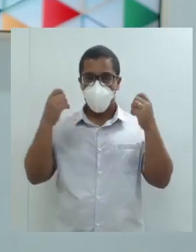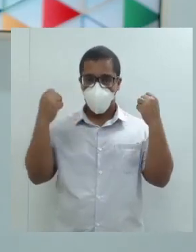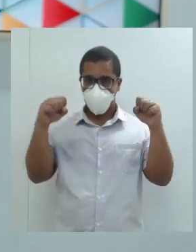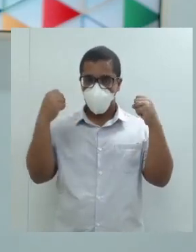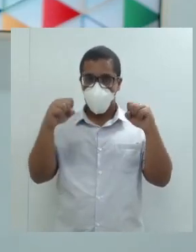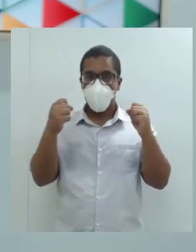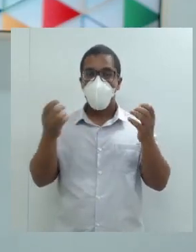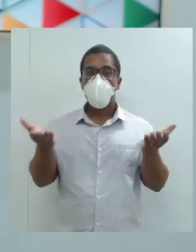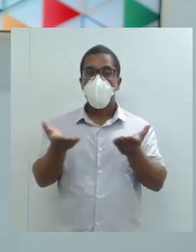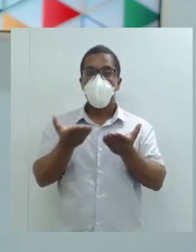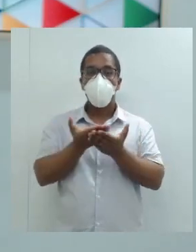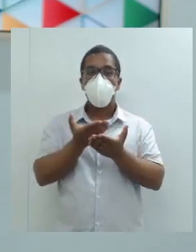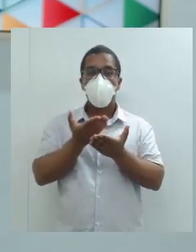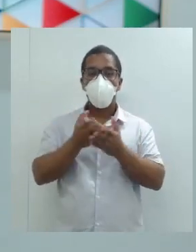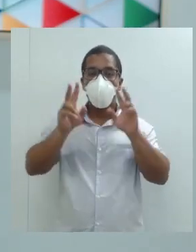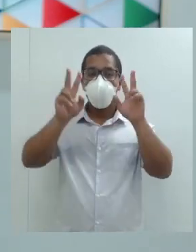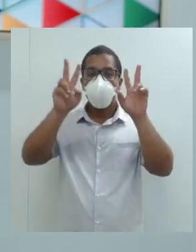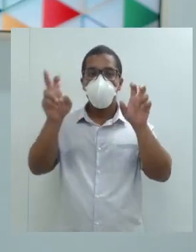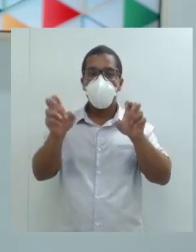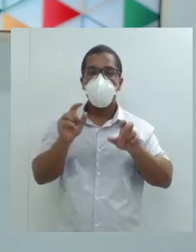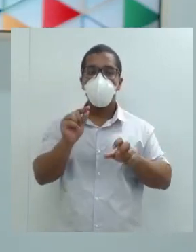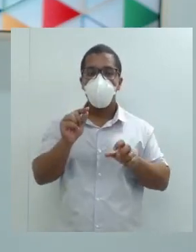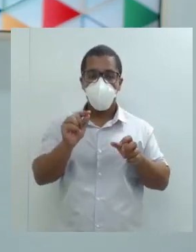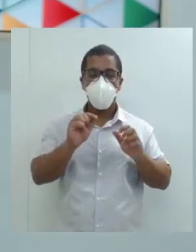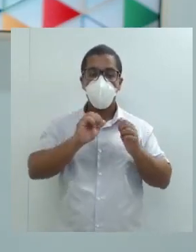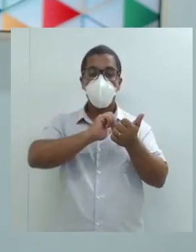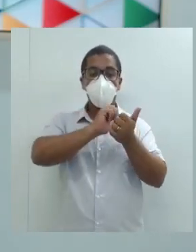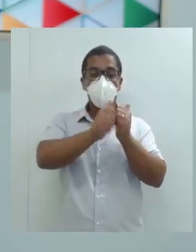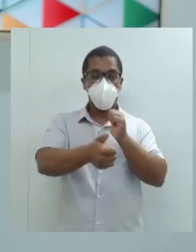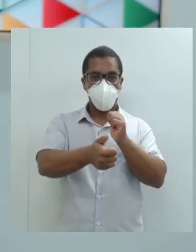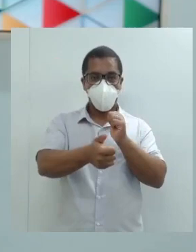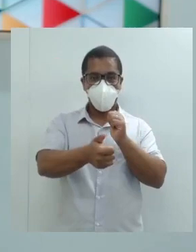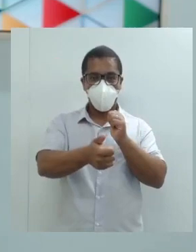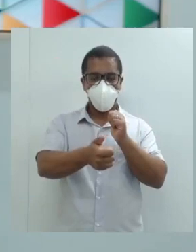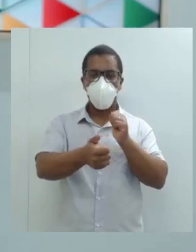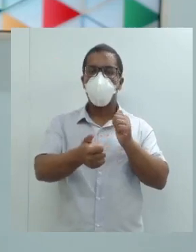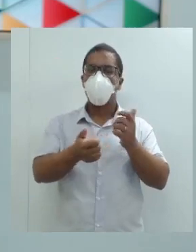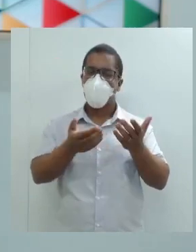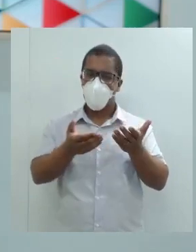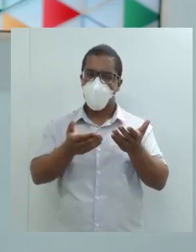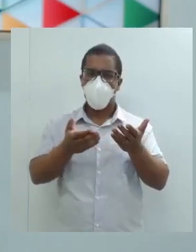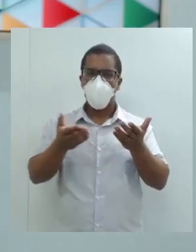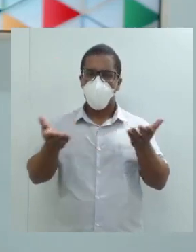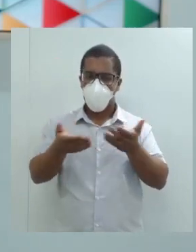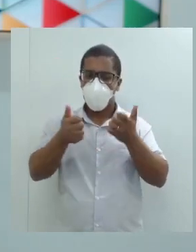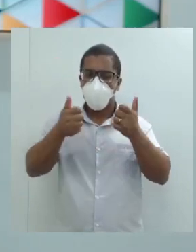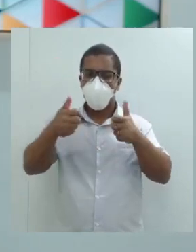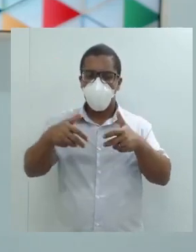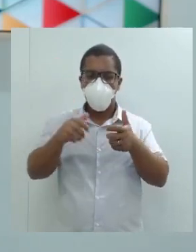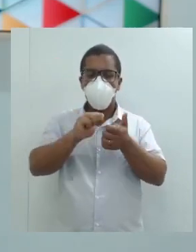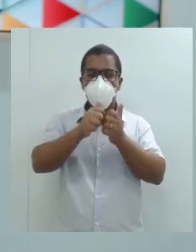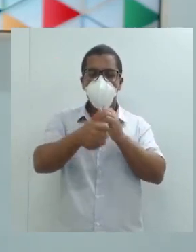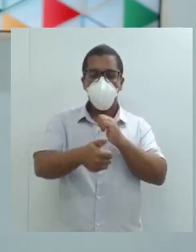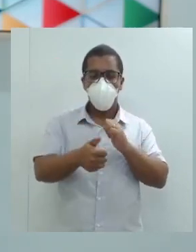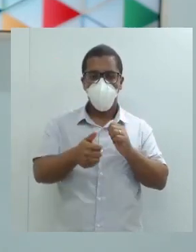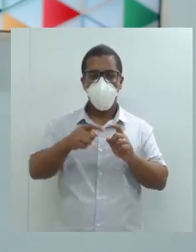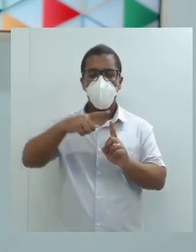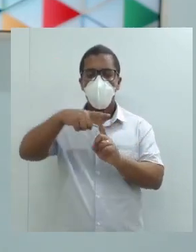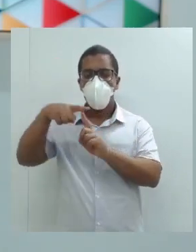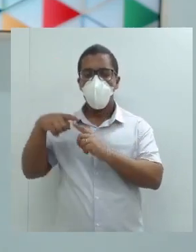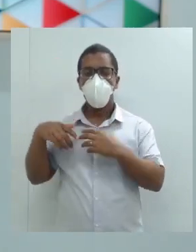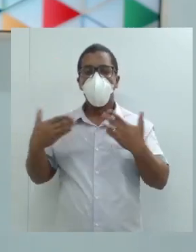a nossa unidade temática é sobre esportes e aí a gente vai falar um pouquinho quais são esses tipos de esportes e